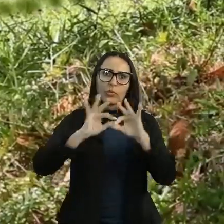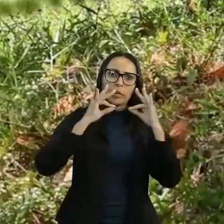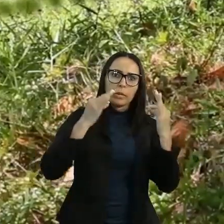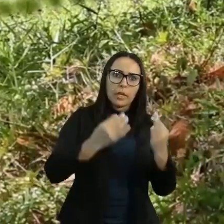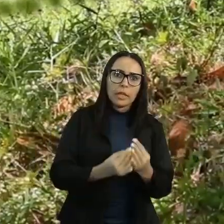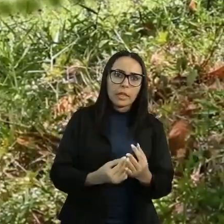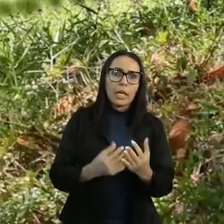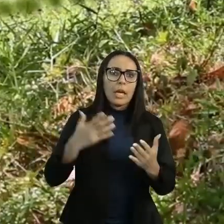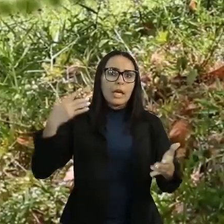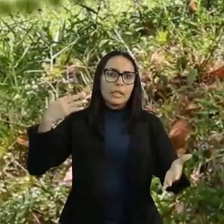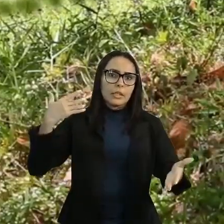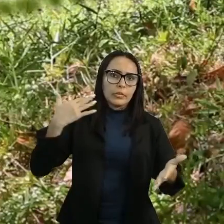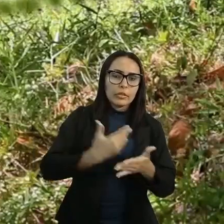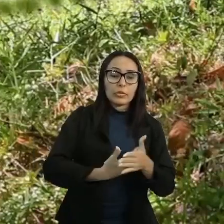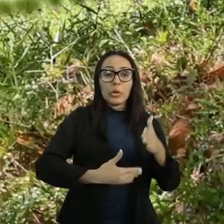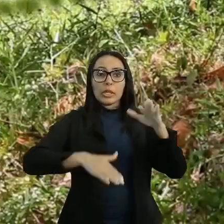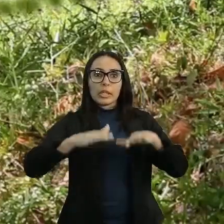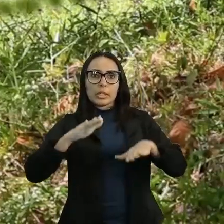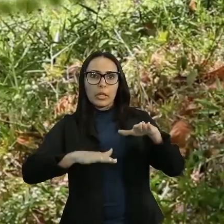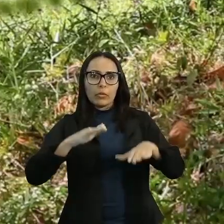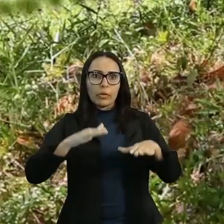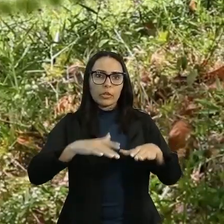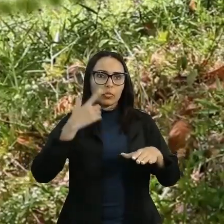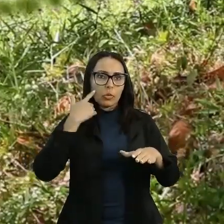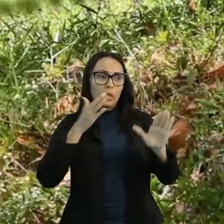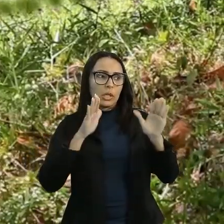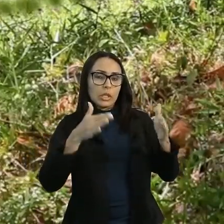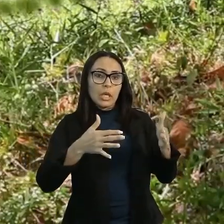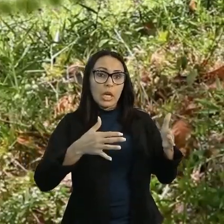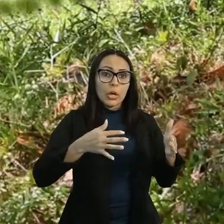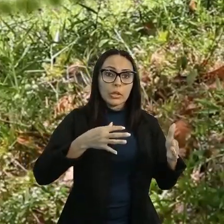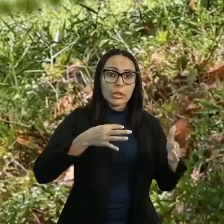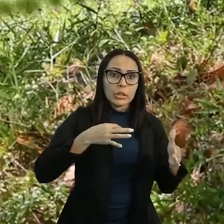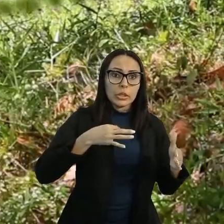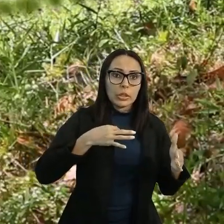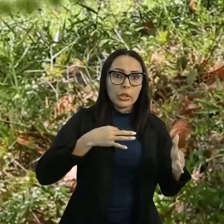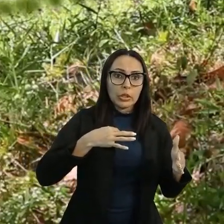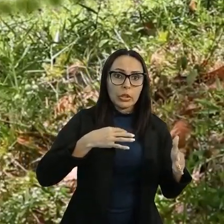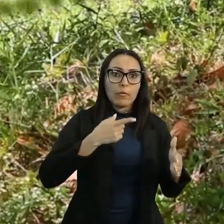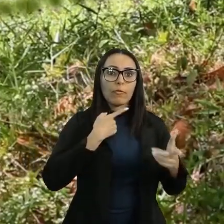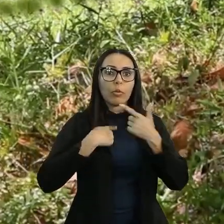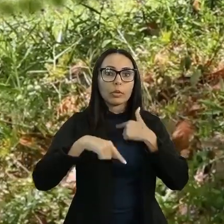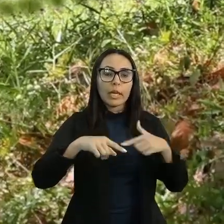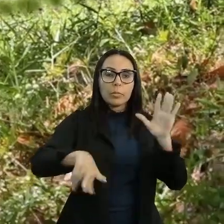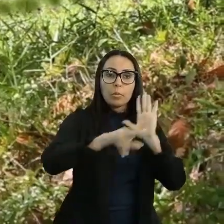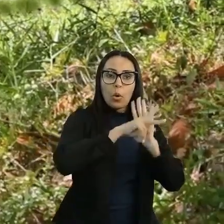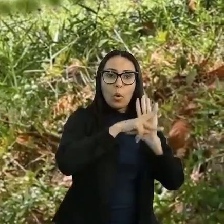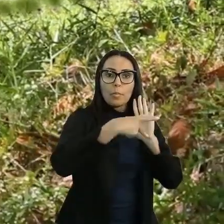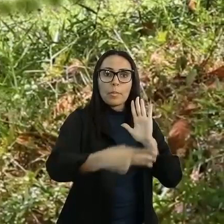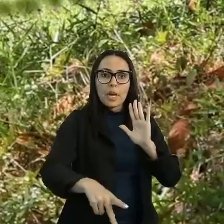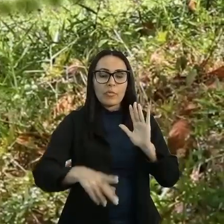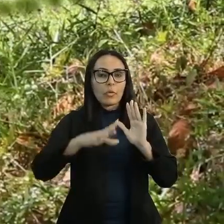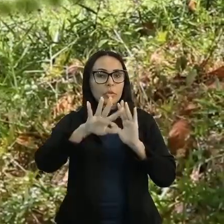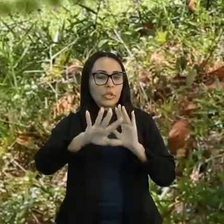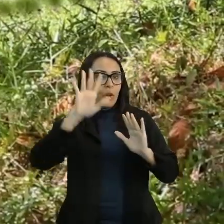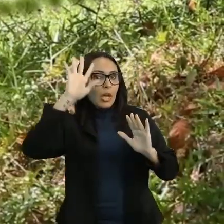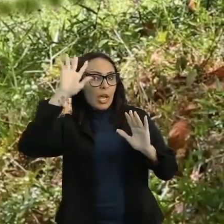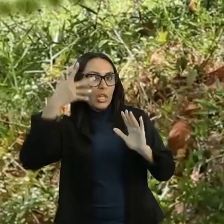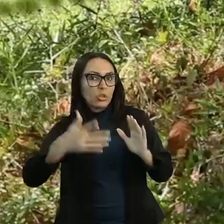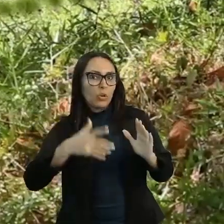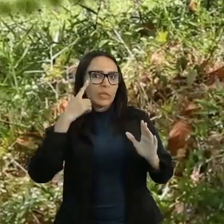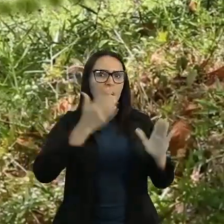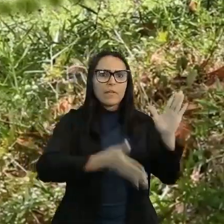não ser celibatário, mas você ter afastamento da família, e é isso? E qual seria a outra? O outro seria o renunciado, que seria o